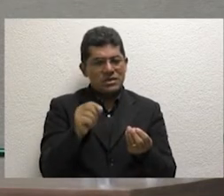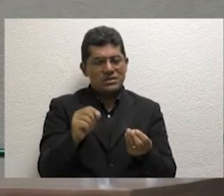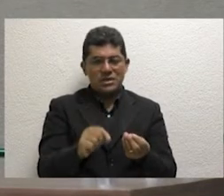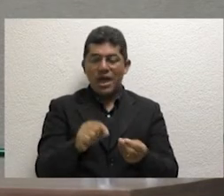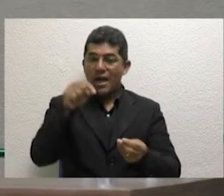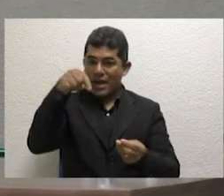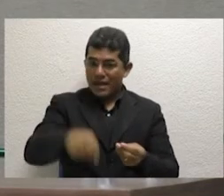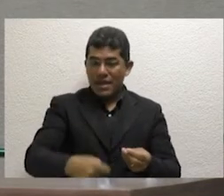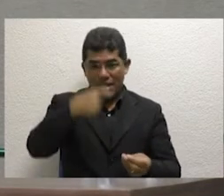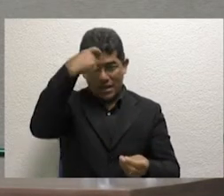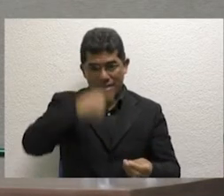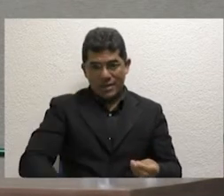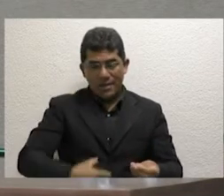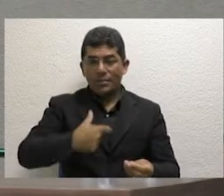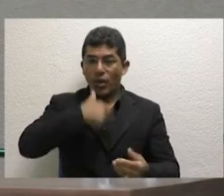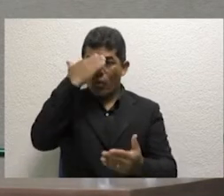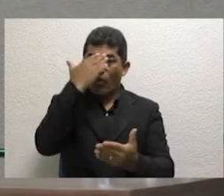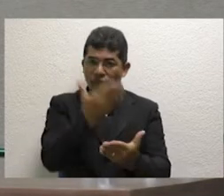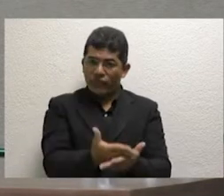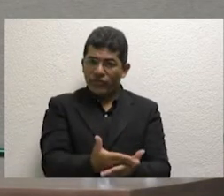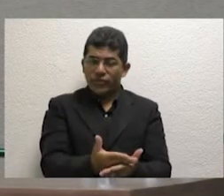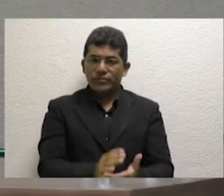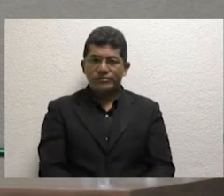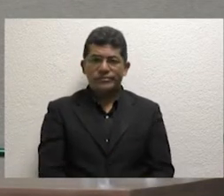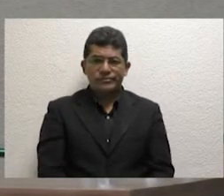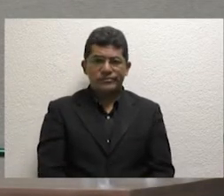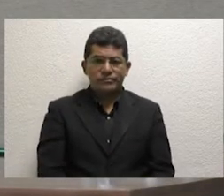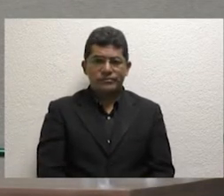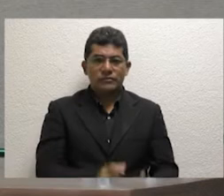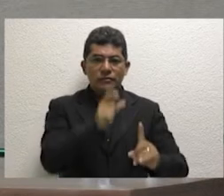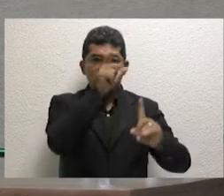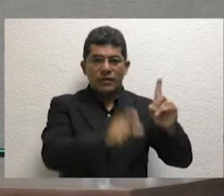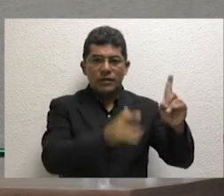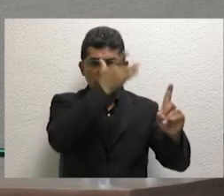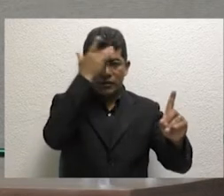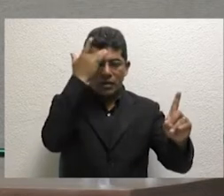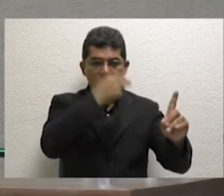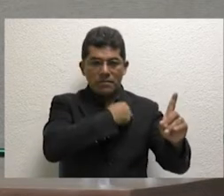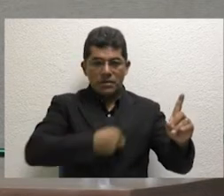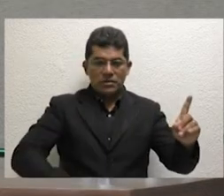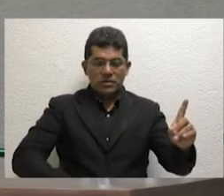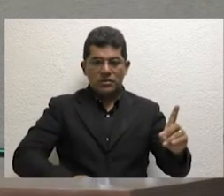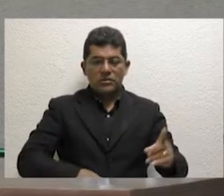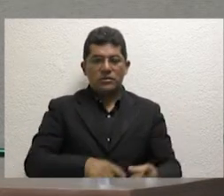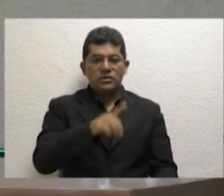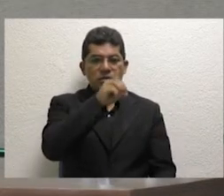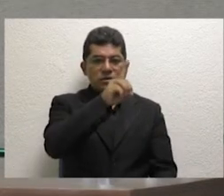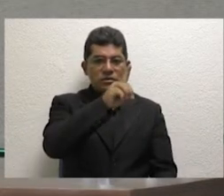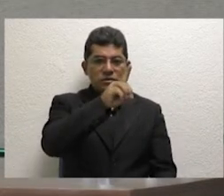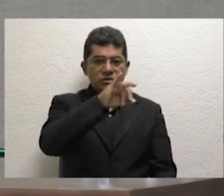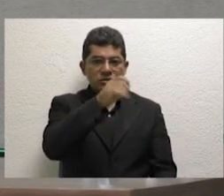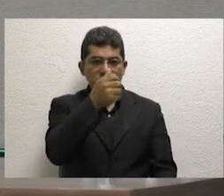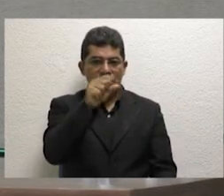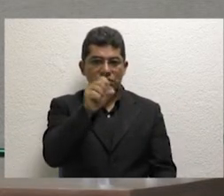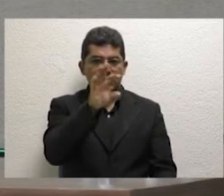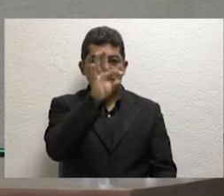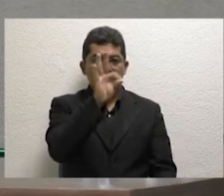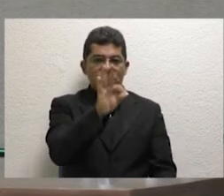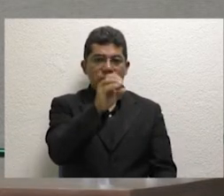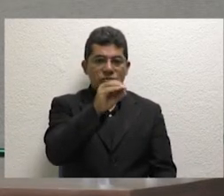tenho confiança na personalidade do ministro Dias Toffoli e também